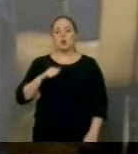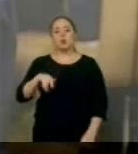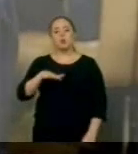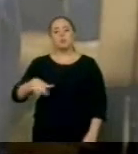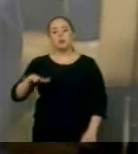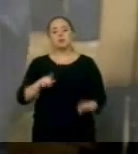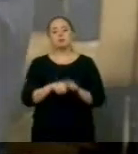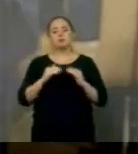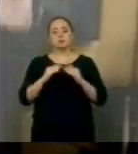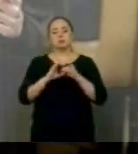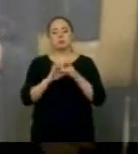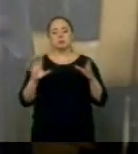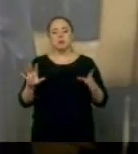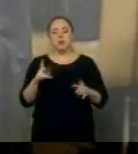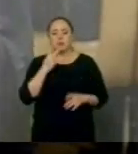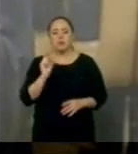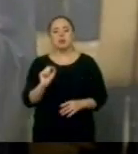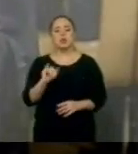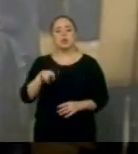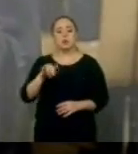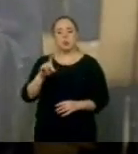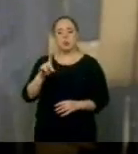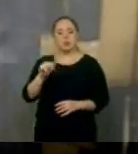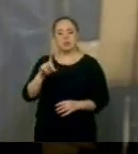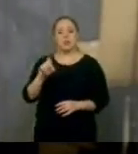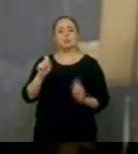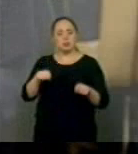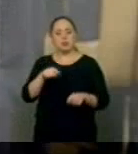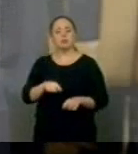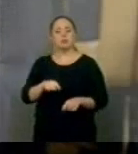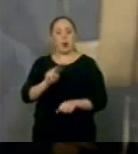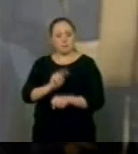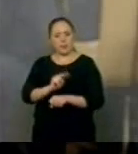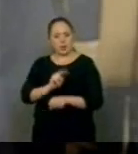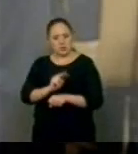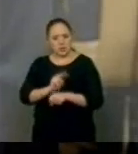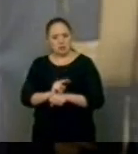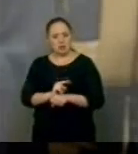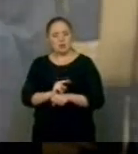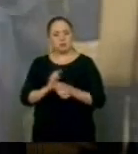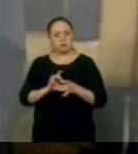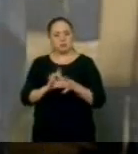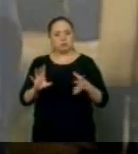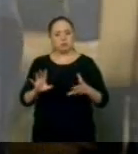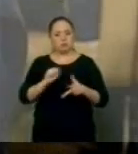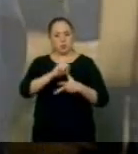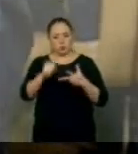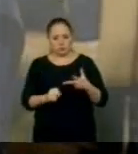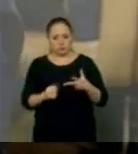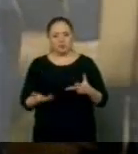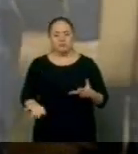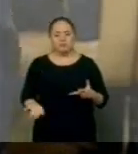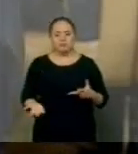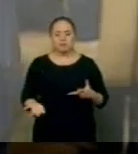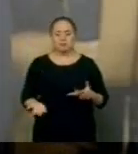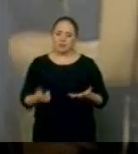a imunidade parlamentar tem exatamente esse alcance, ou seja, preserva a independência de um poder da República, no